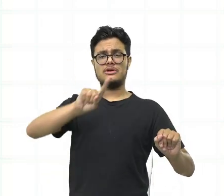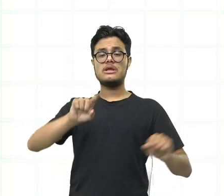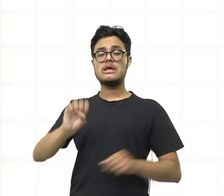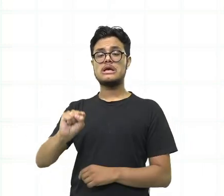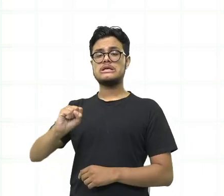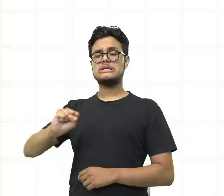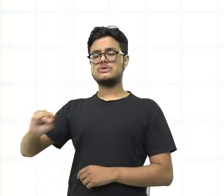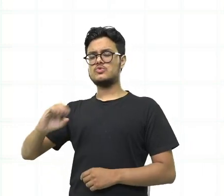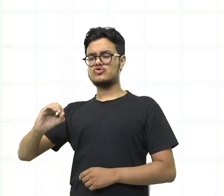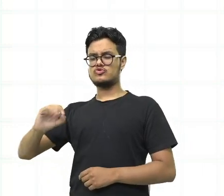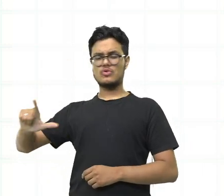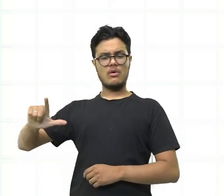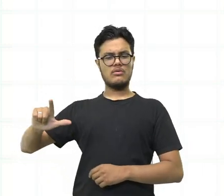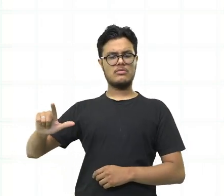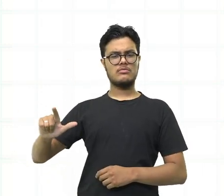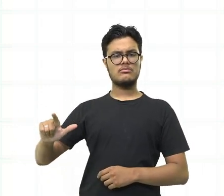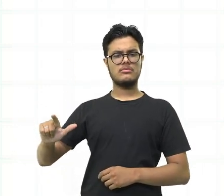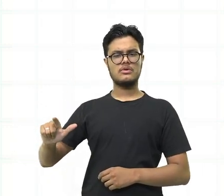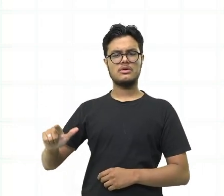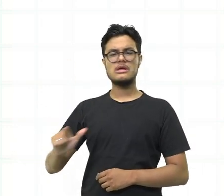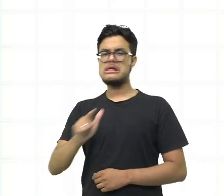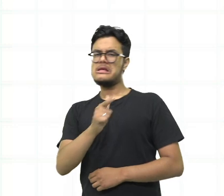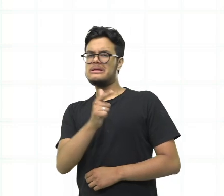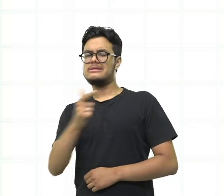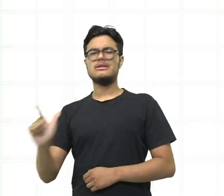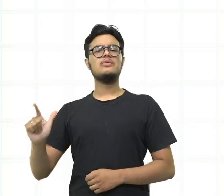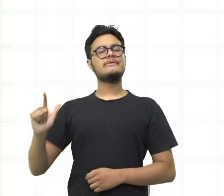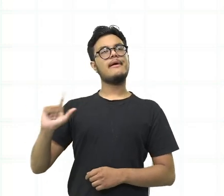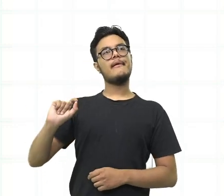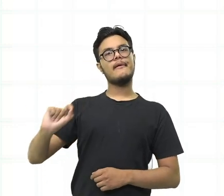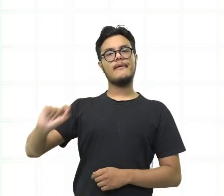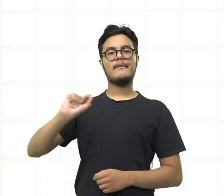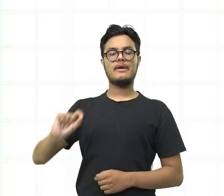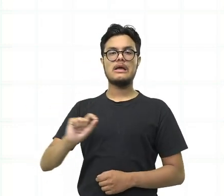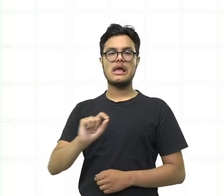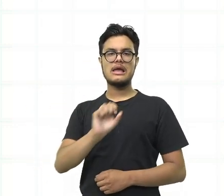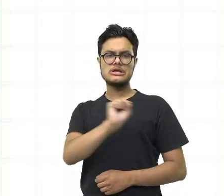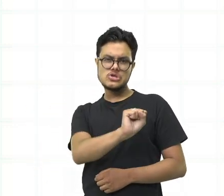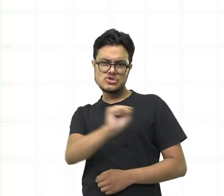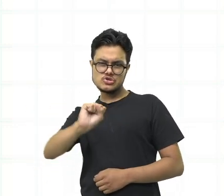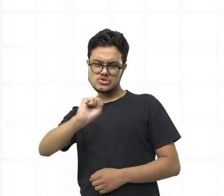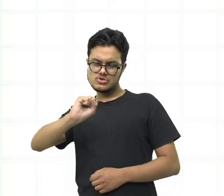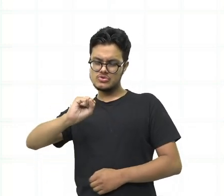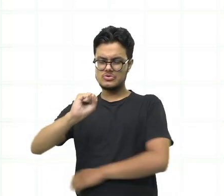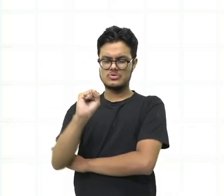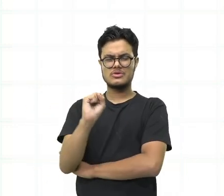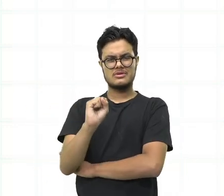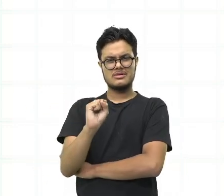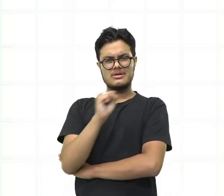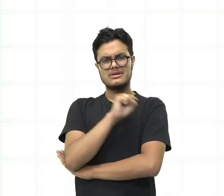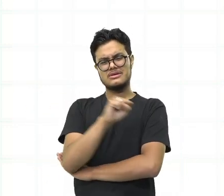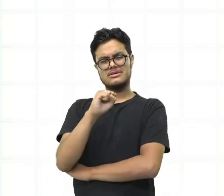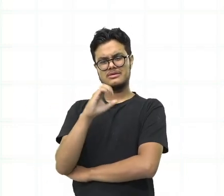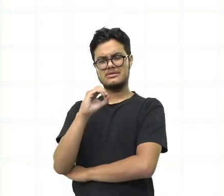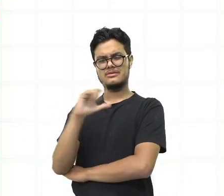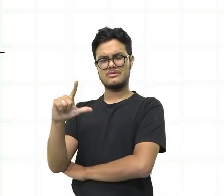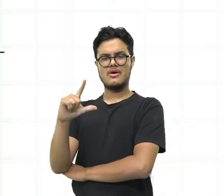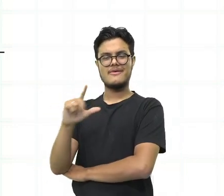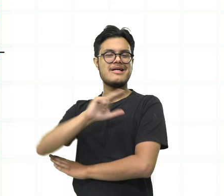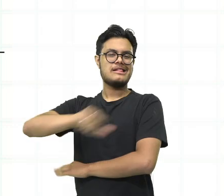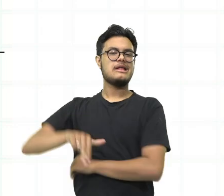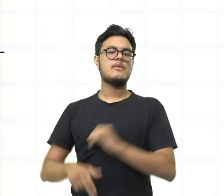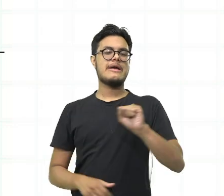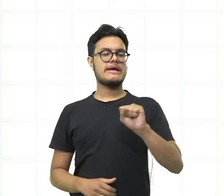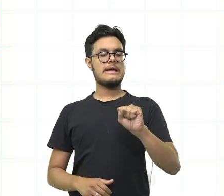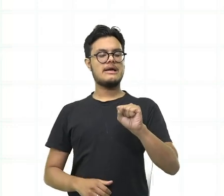mas a senhora disse aqui, ó, que não tem acréscimo ou perda. E sol não se escreve com